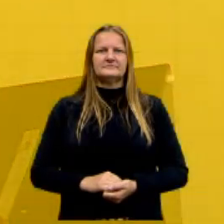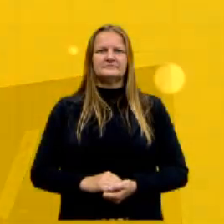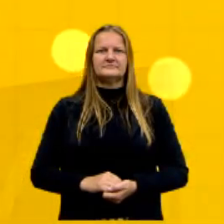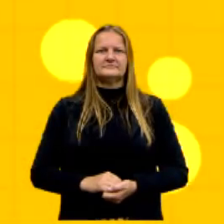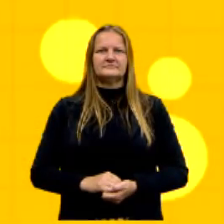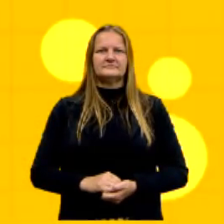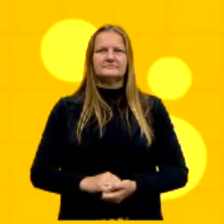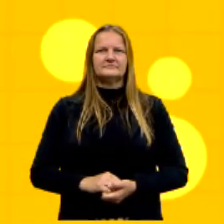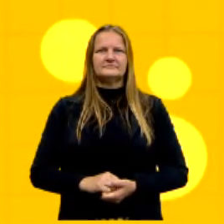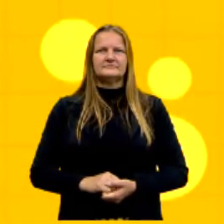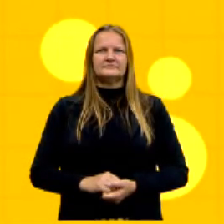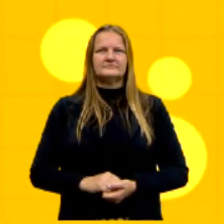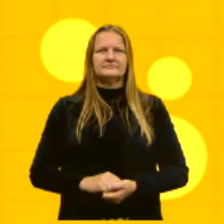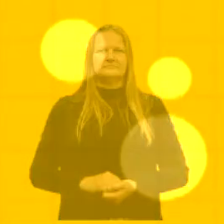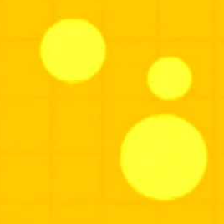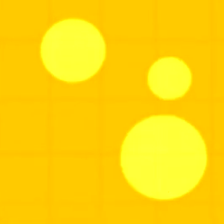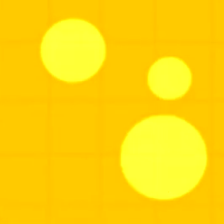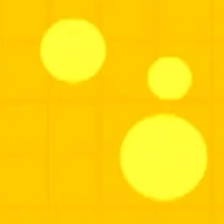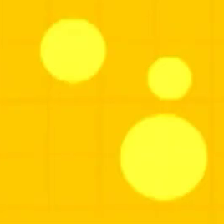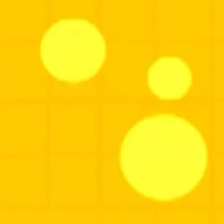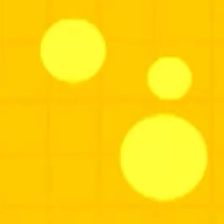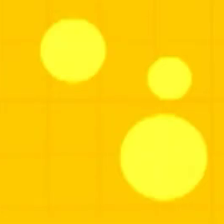E aí